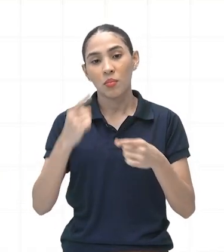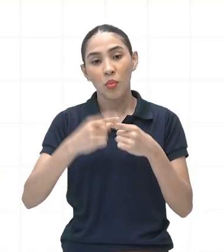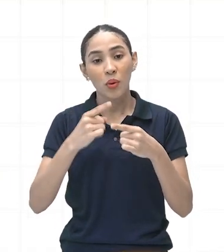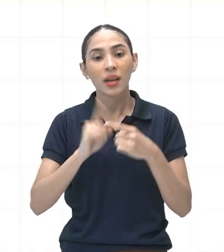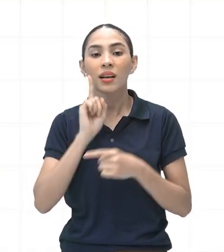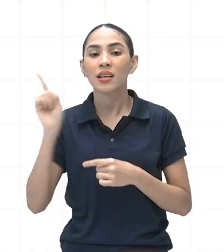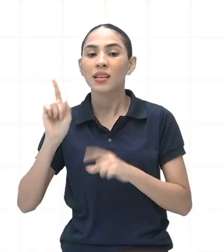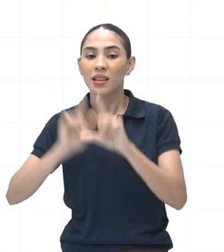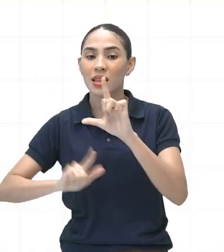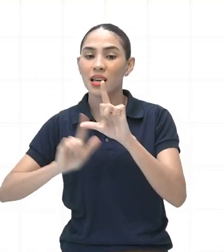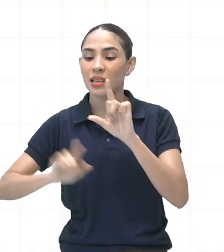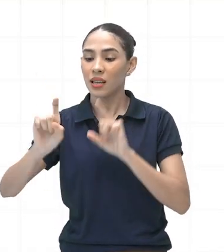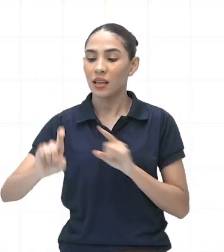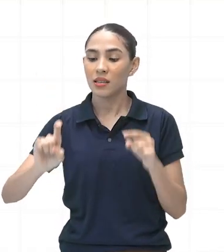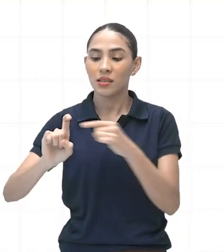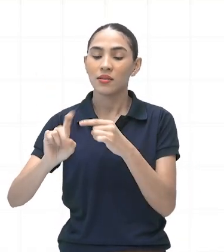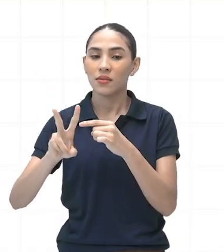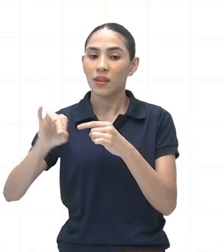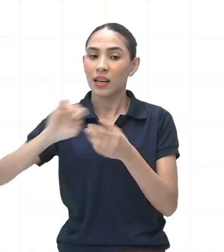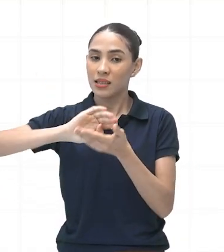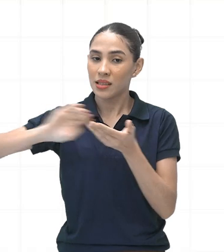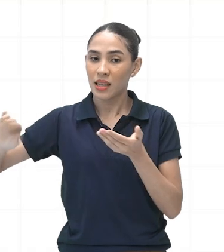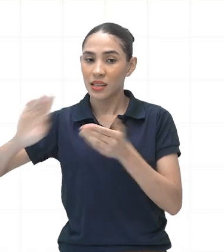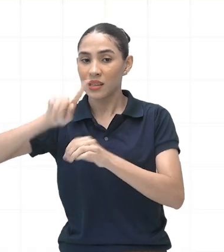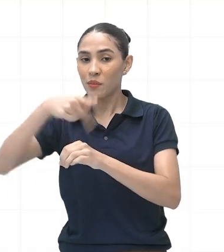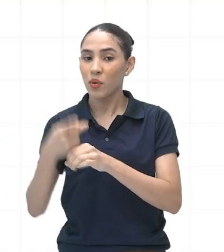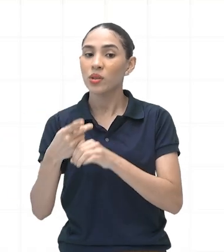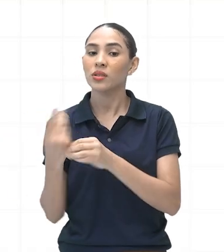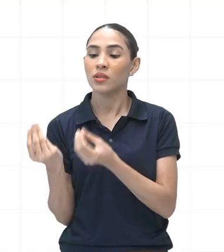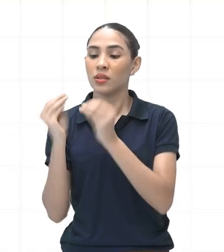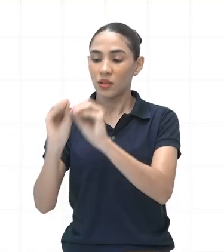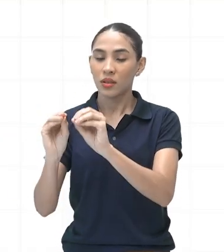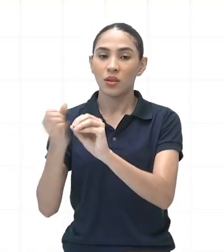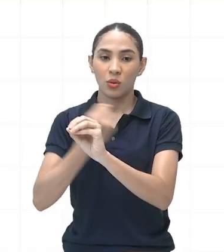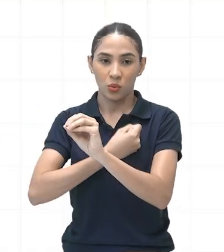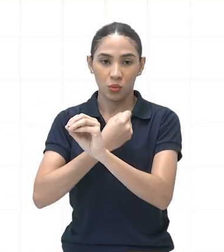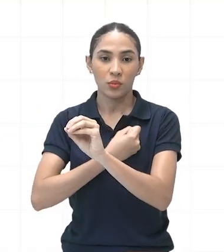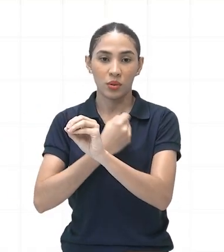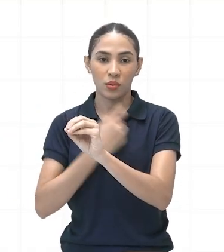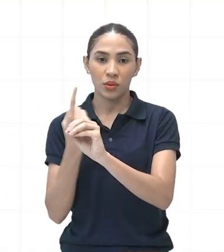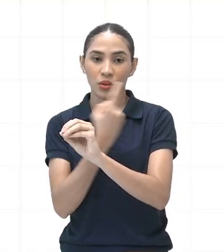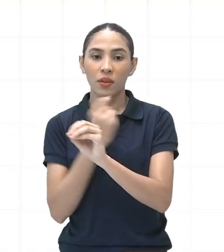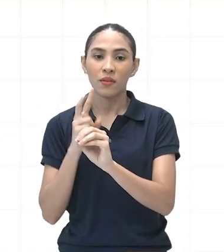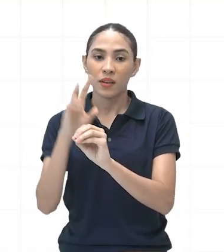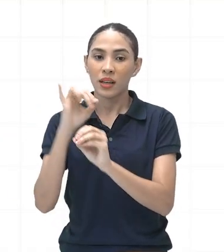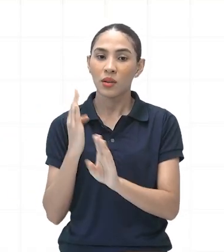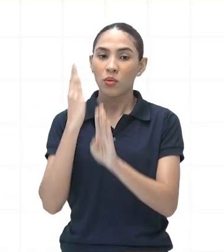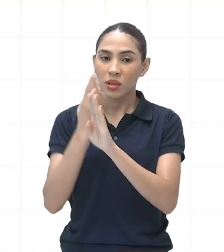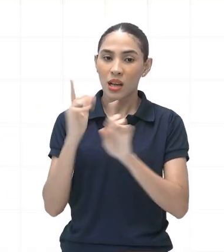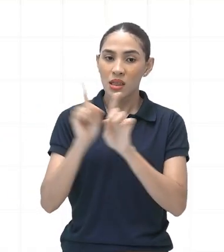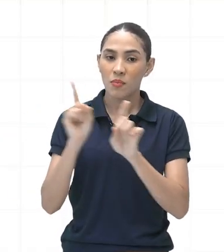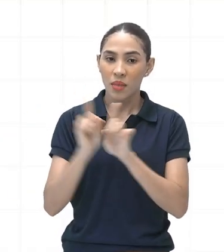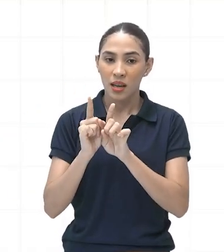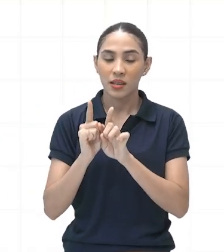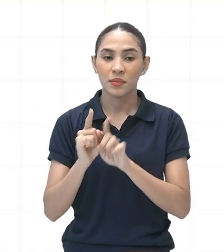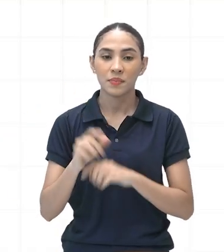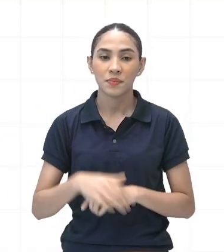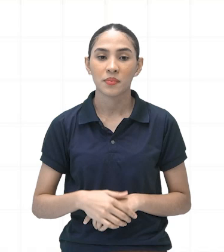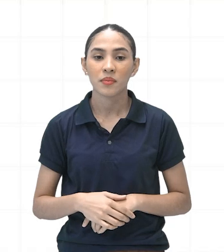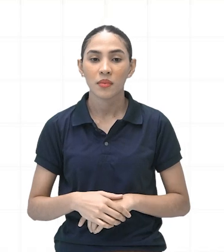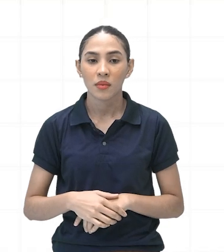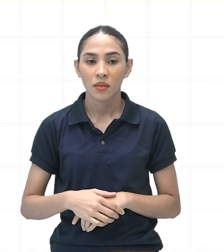essa letrinha aqui, ela vai sair daqui e vai entrar o número que a gente vai encontrar nas nossas